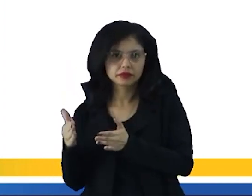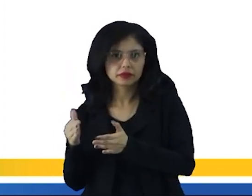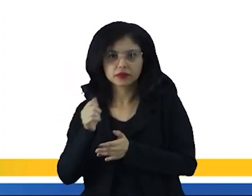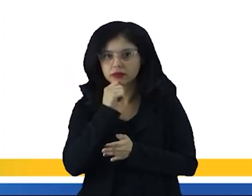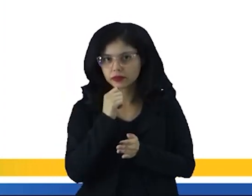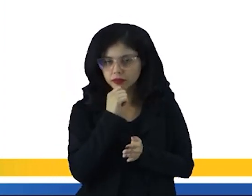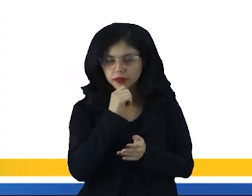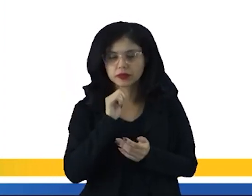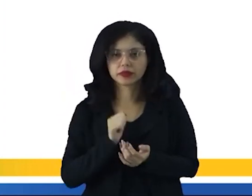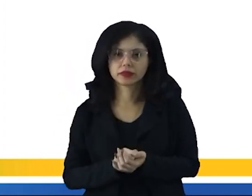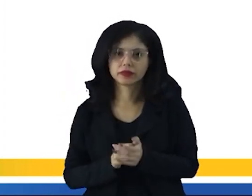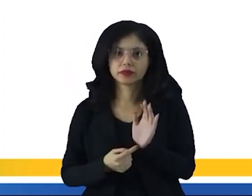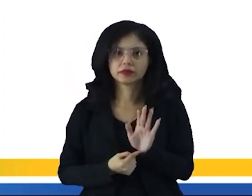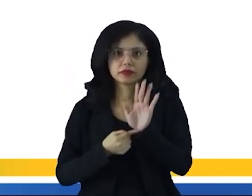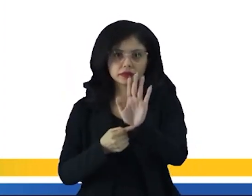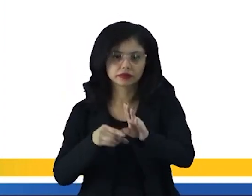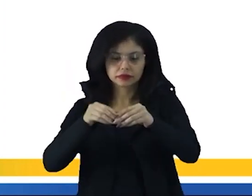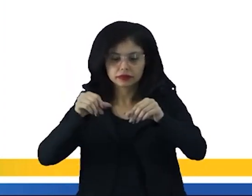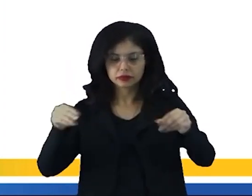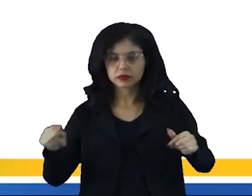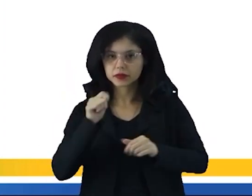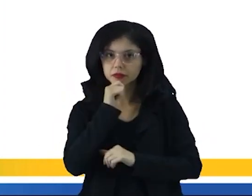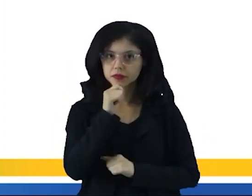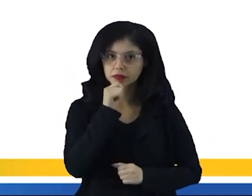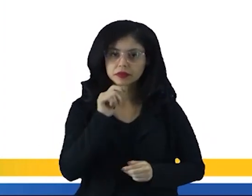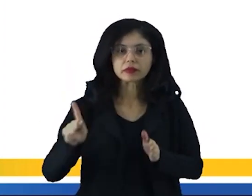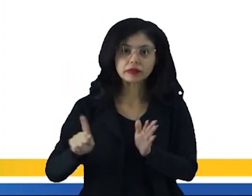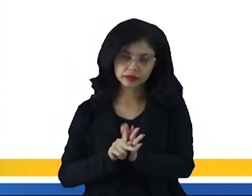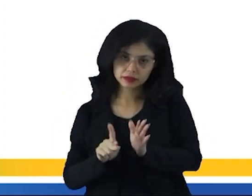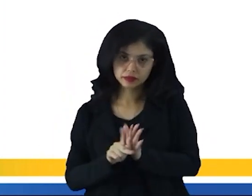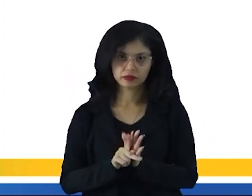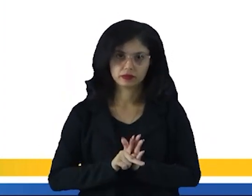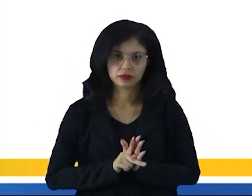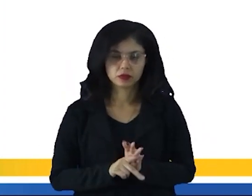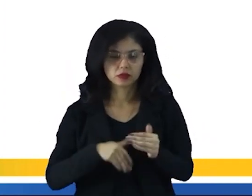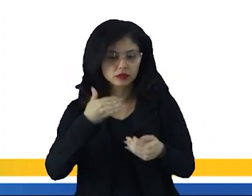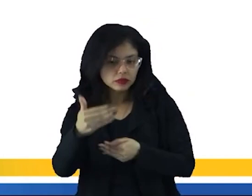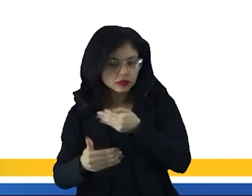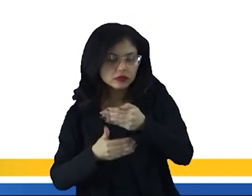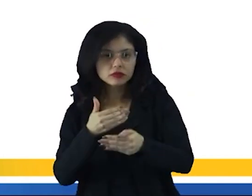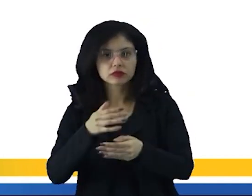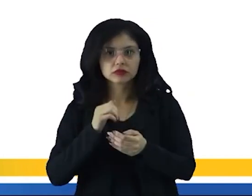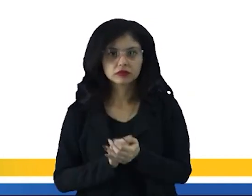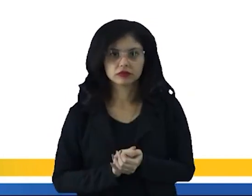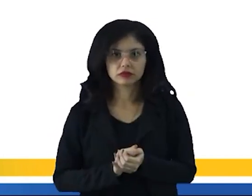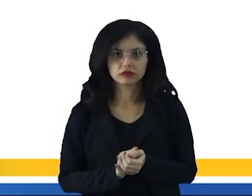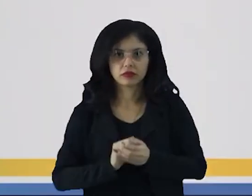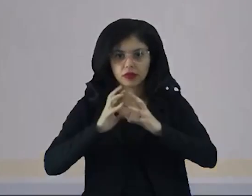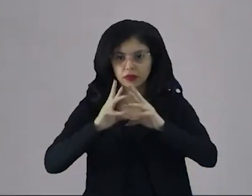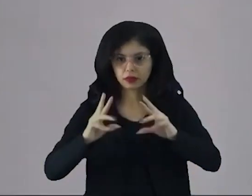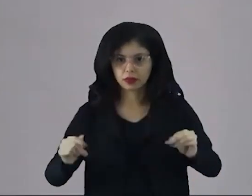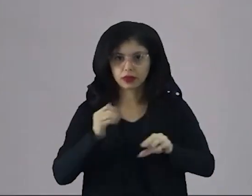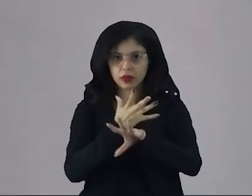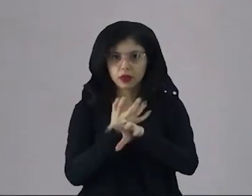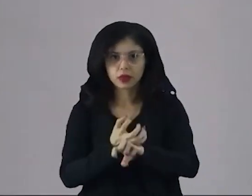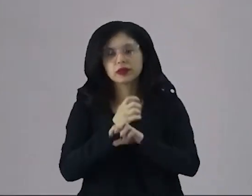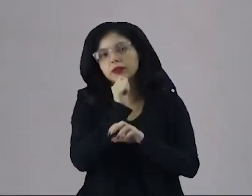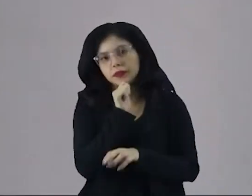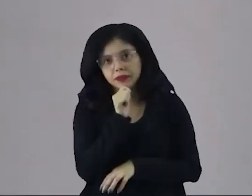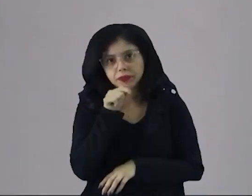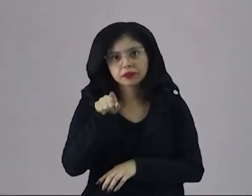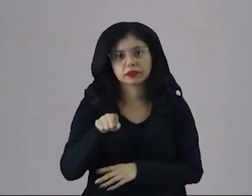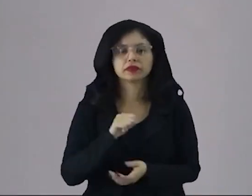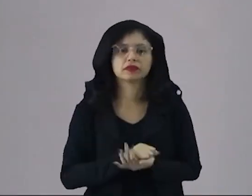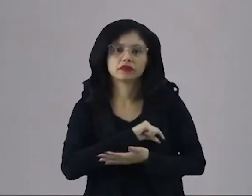além de apresentar solos altamente suscetíveis ao processo de desertificação. Então, esse